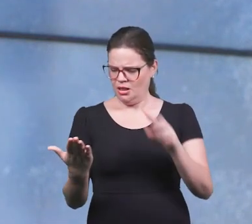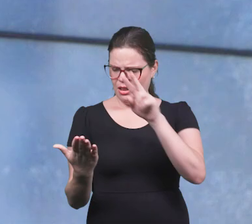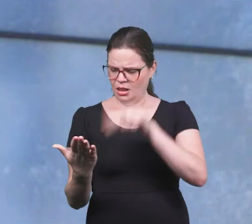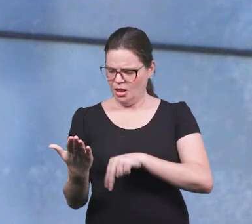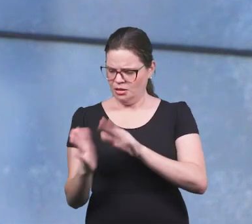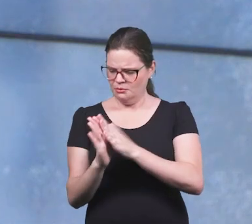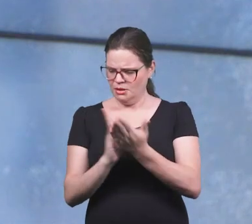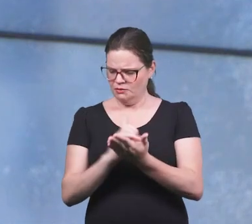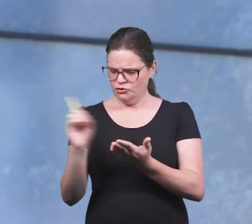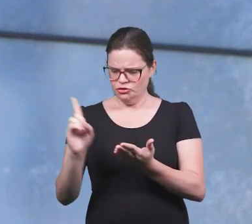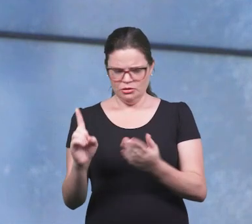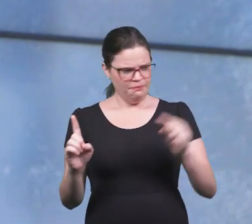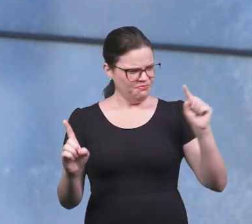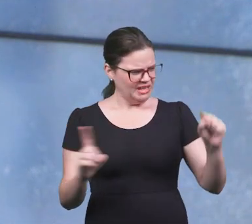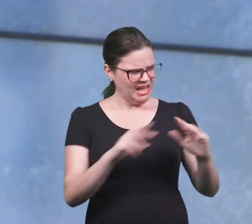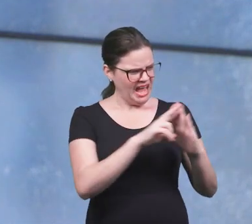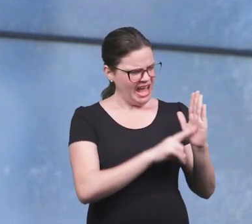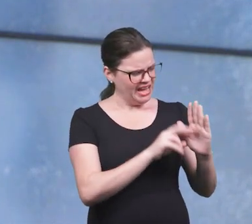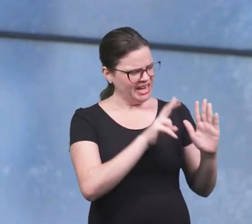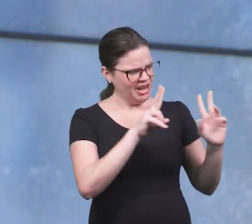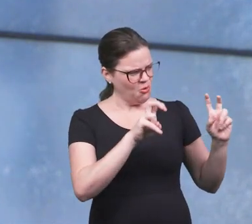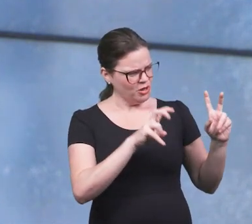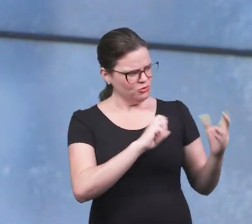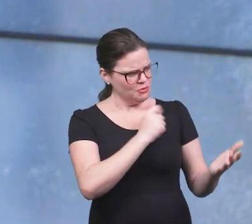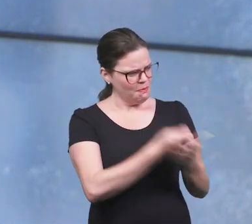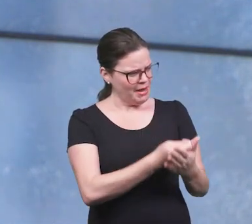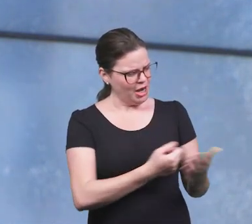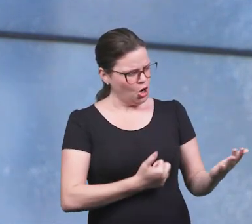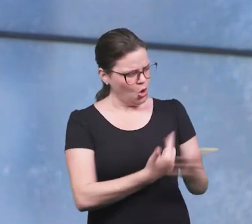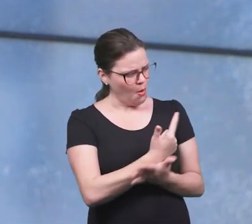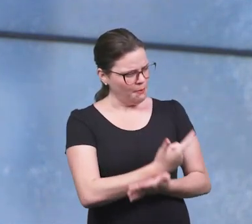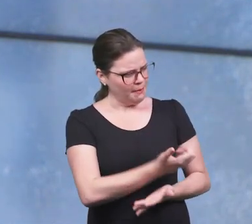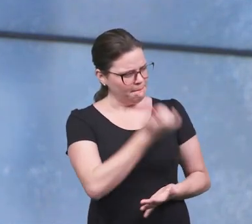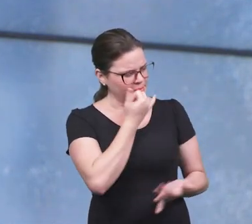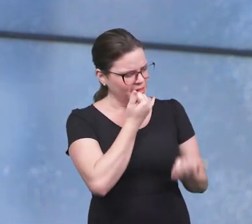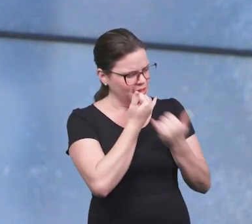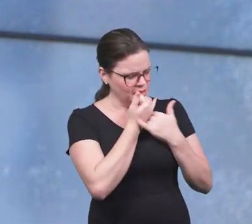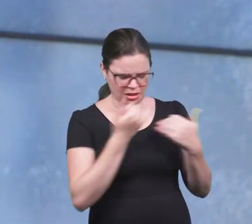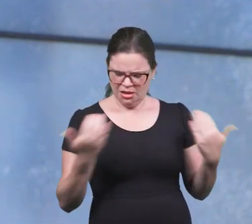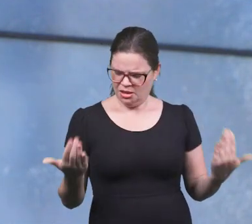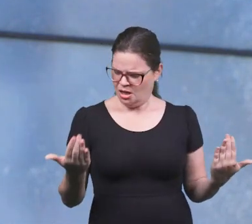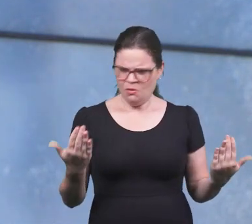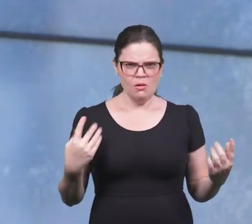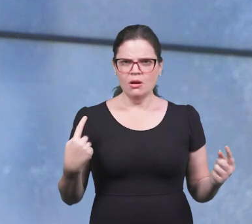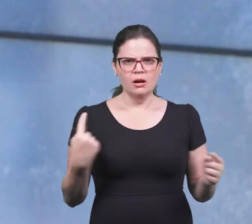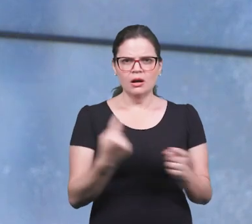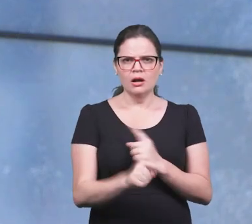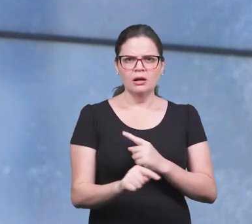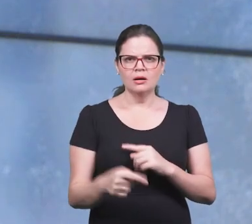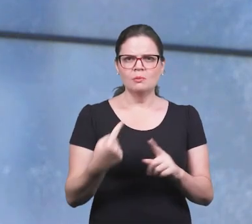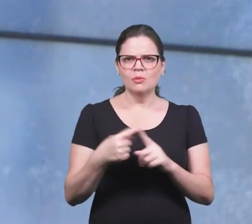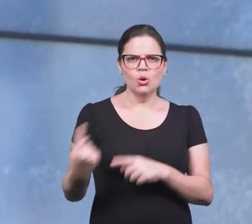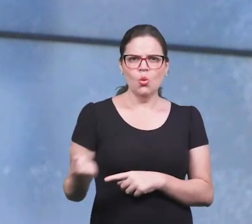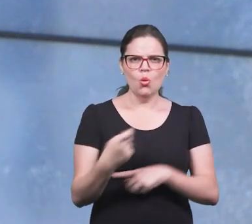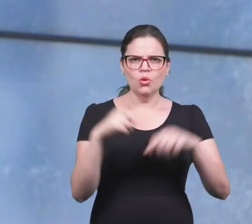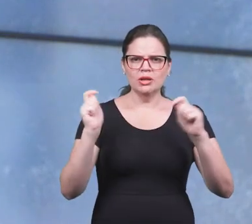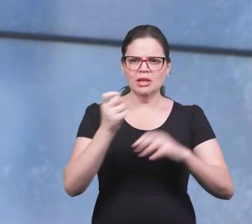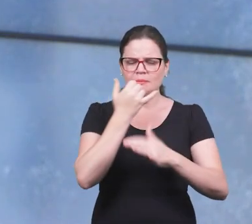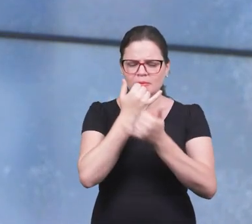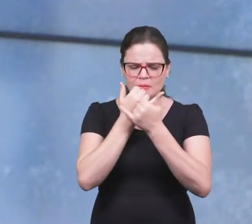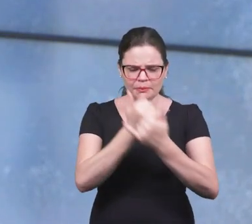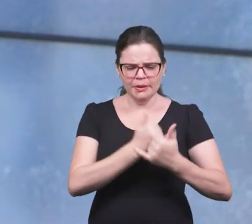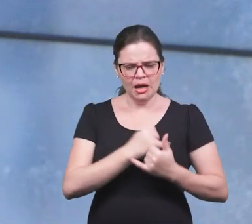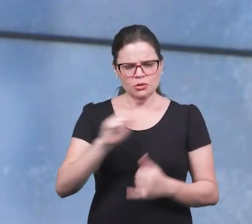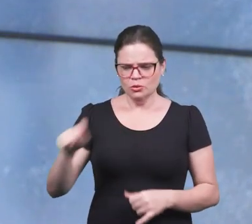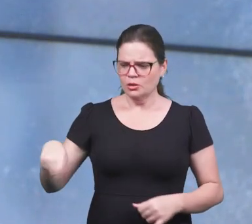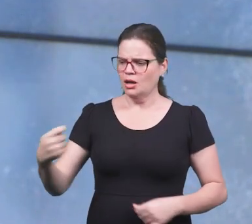o Senhor Jesus, né? Não existe outro que possa redimir uma alma. A